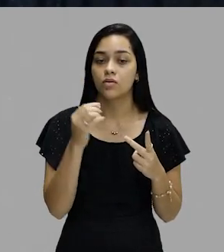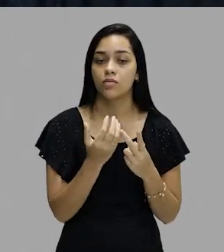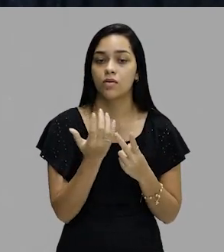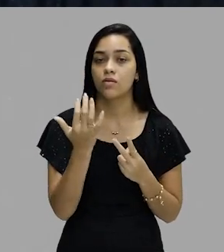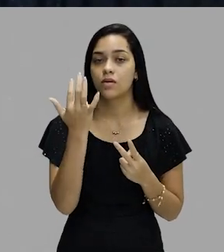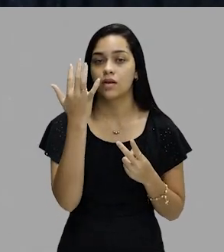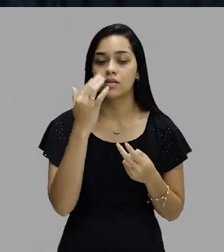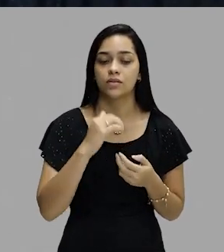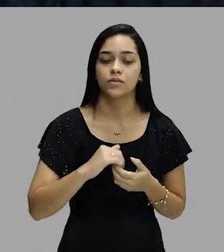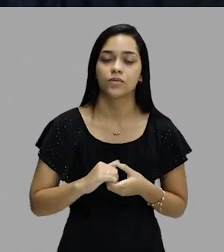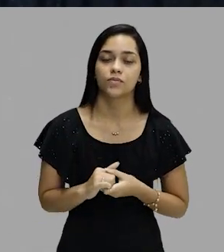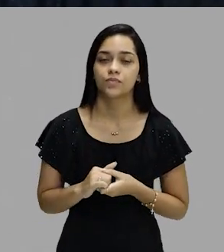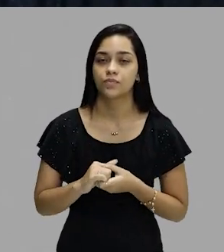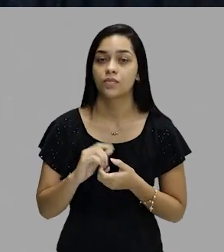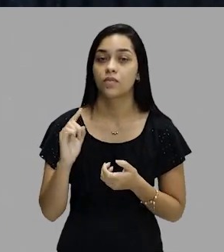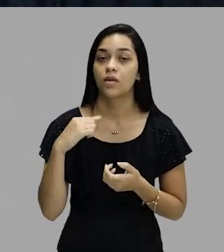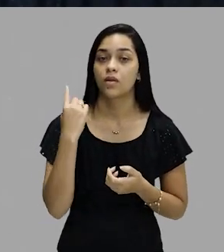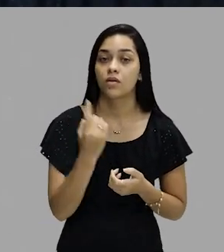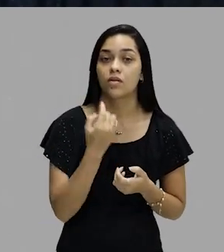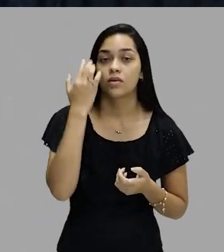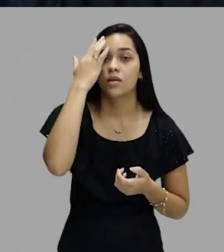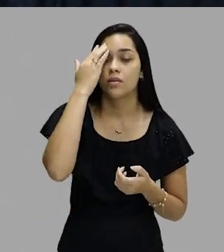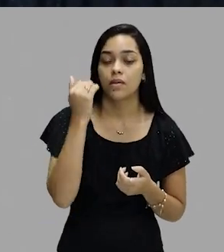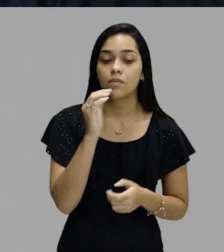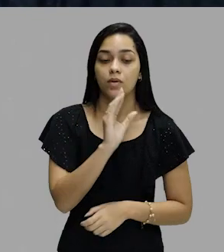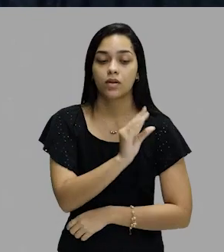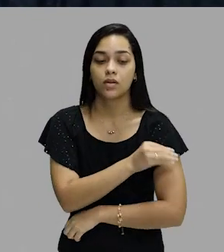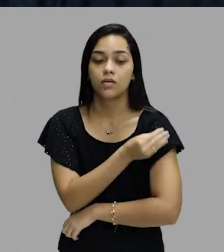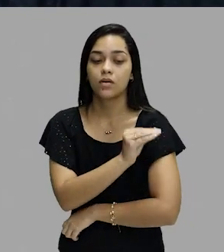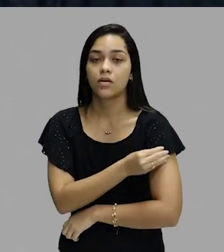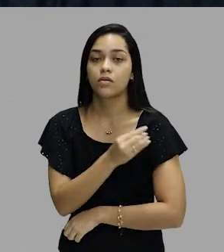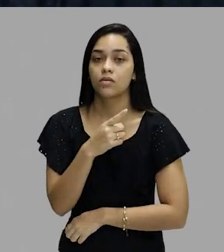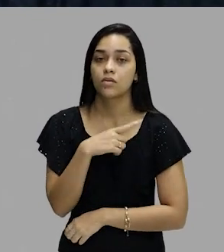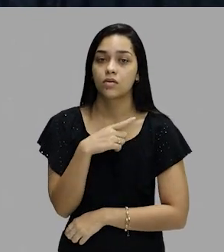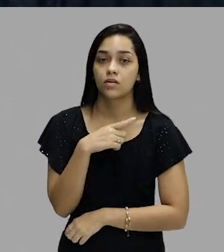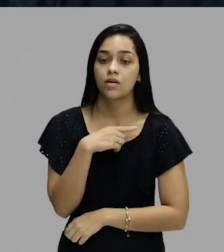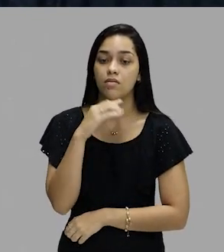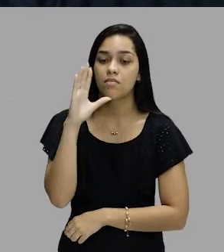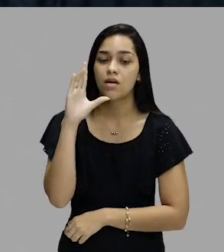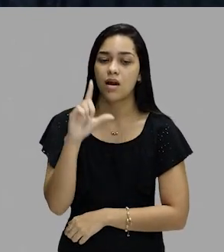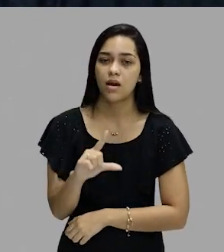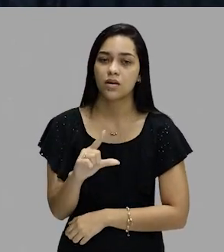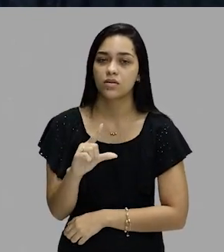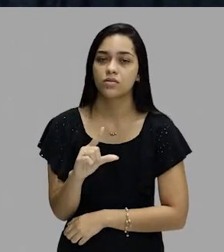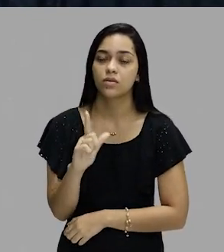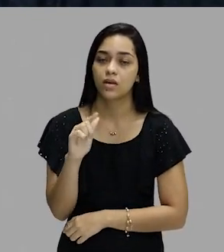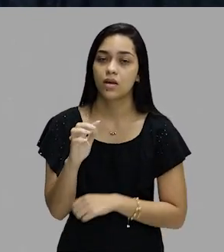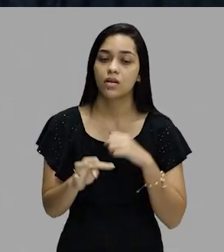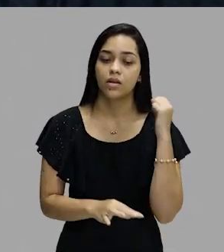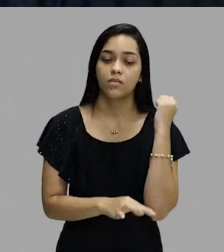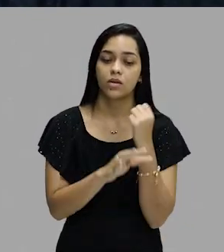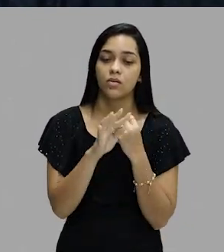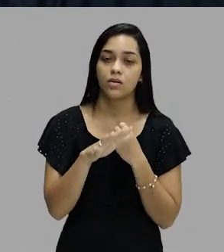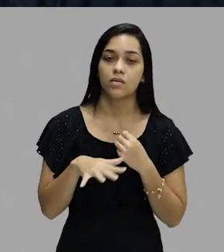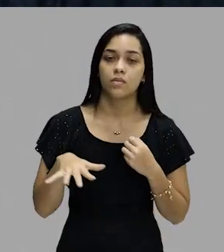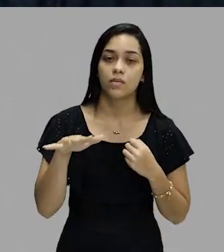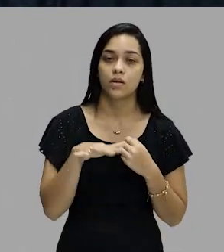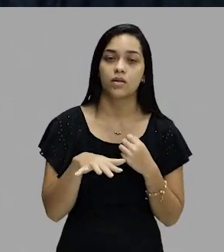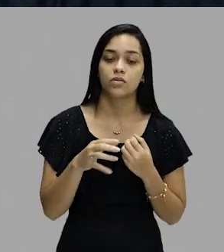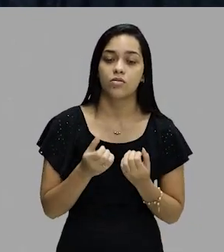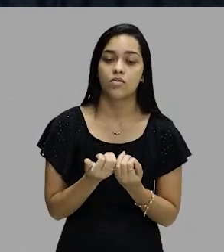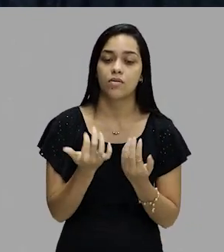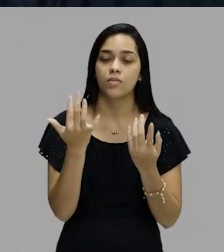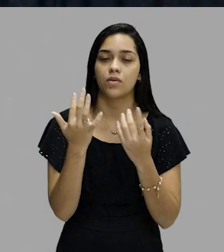ele evapora. Nós sabemos que o álcool ele tem um ponto de ebulição muito baixo, né, que a temperatura ambiente ele